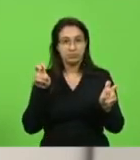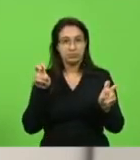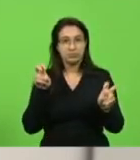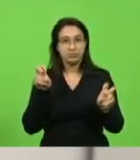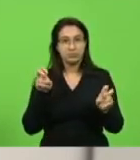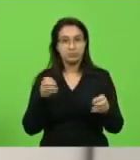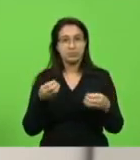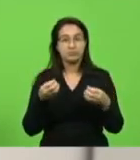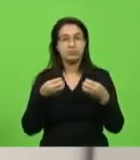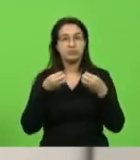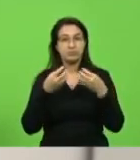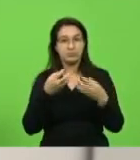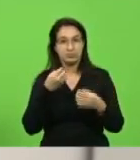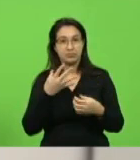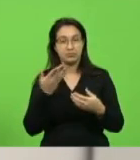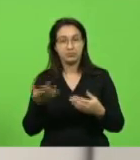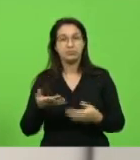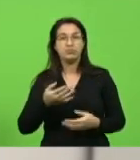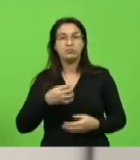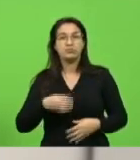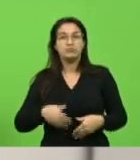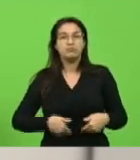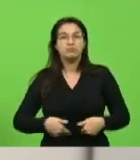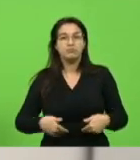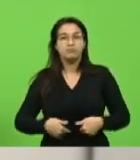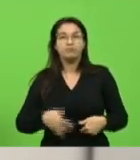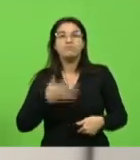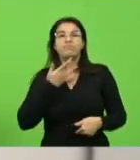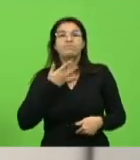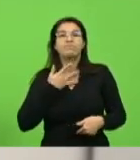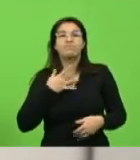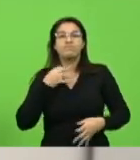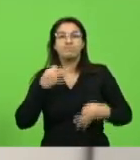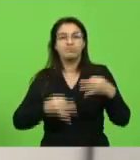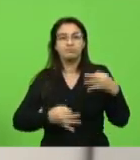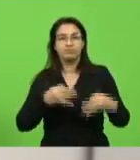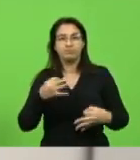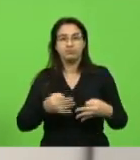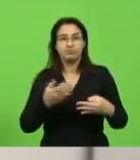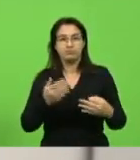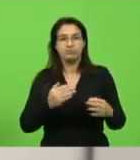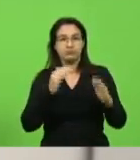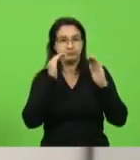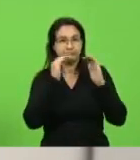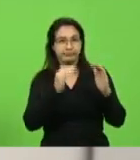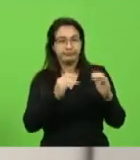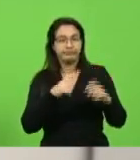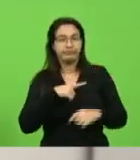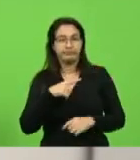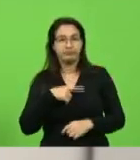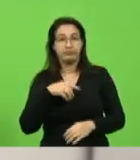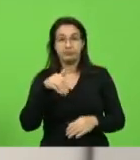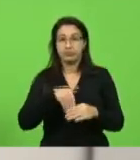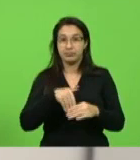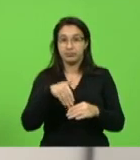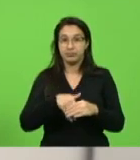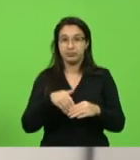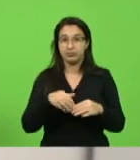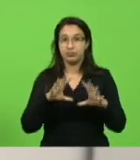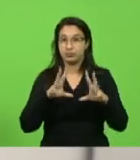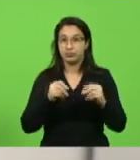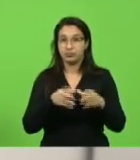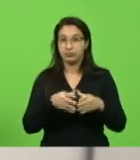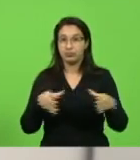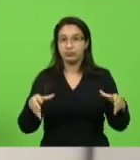Bem-aventurados os que têm fome e sede de justiça, pois serão saciados, fecha aspas, votou-se por unanimidade